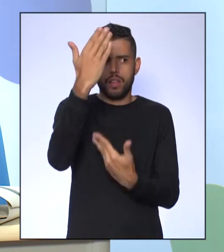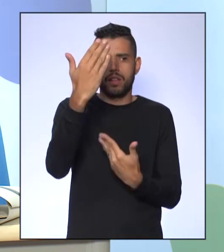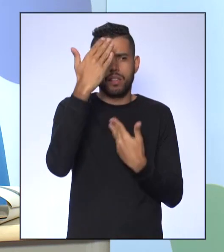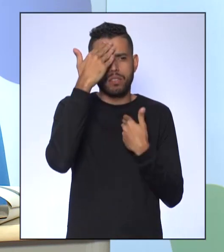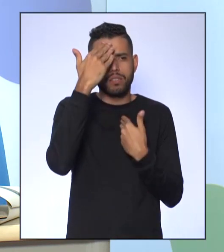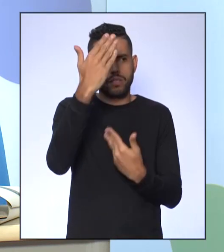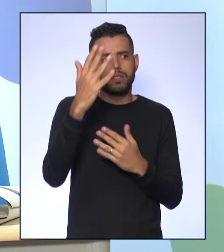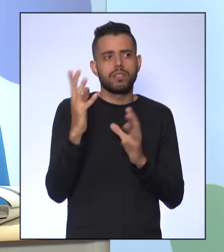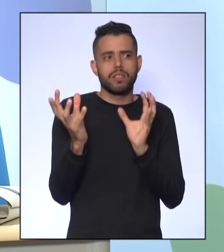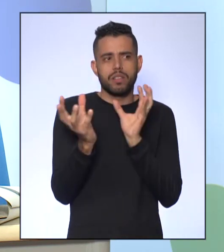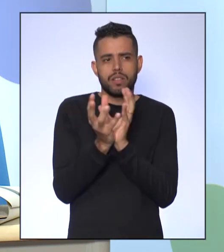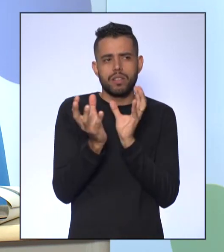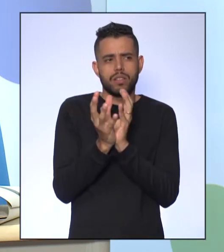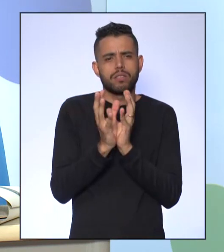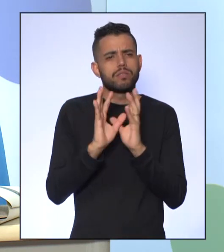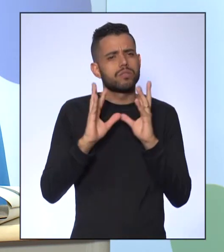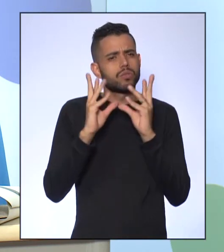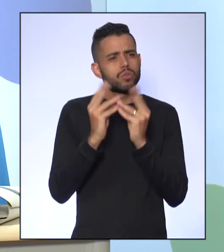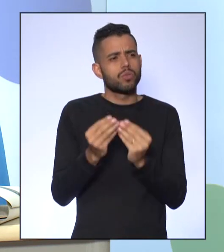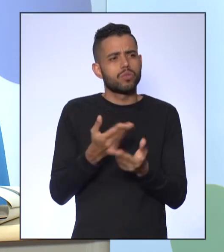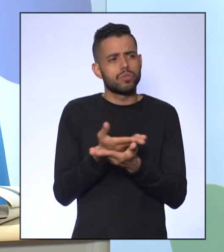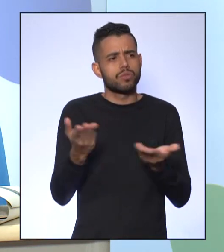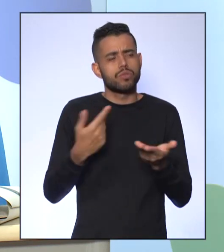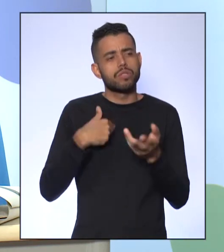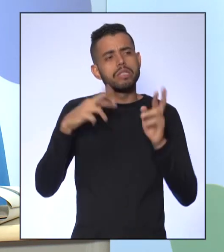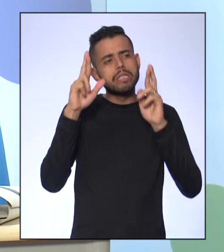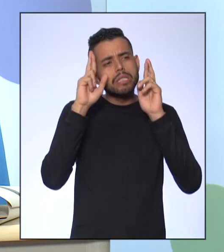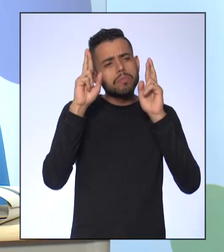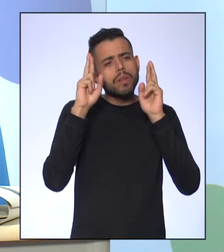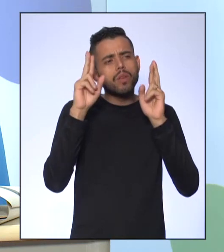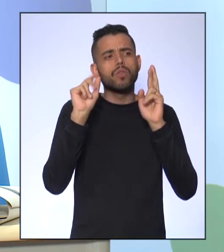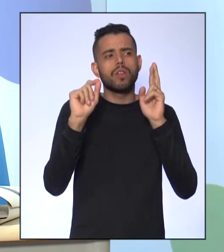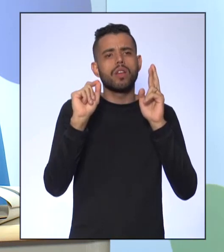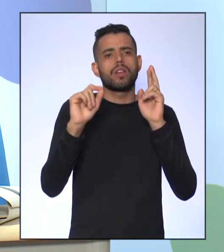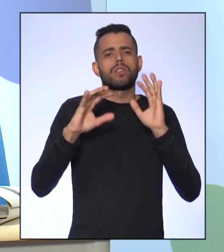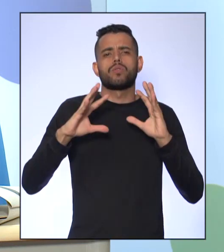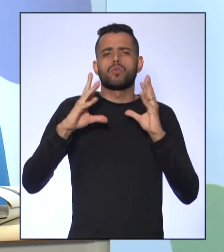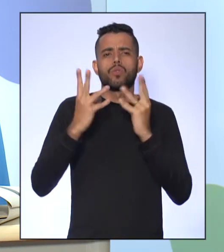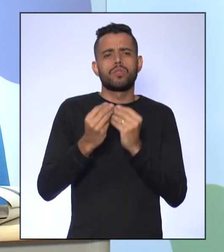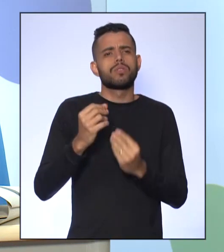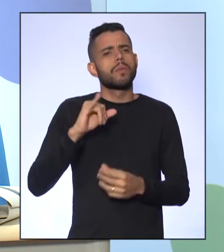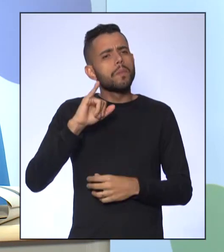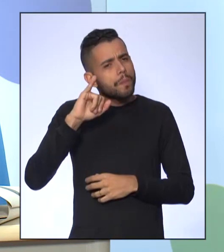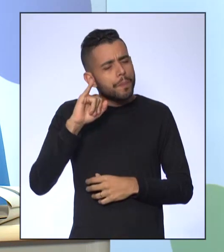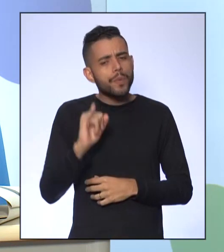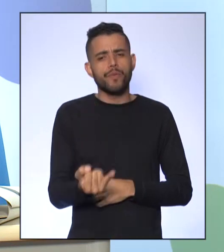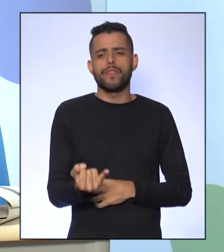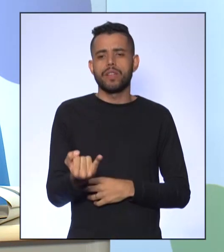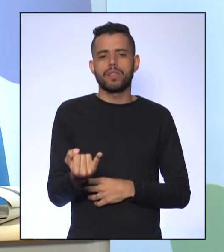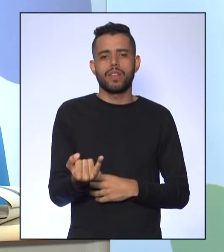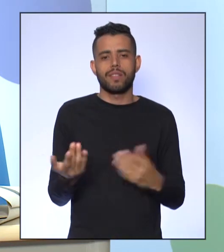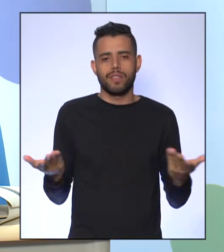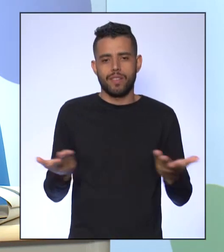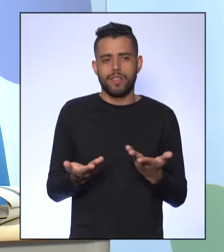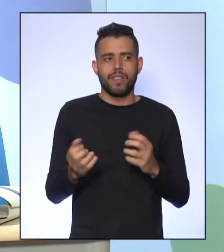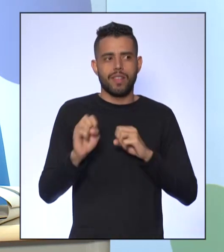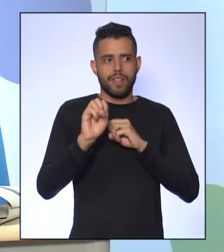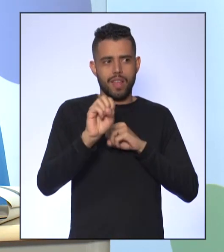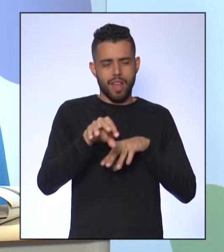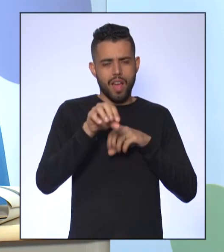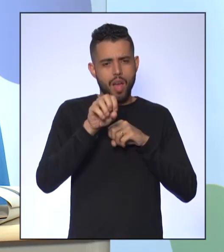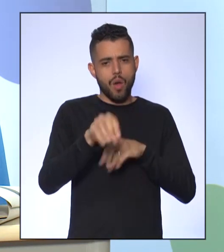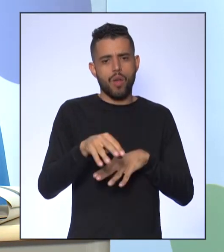a todos, né? Eu espero efetivamente que todos tenham aproveitado bastante essa aula,